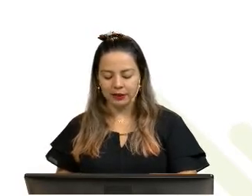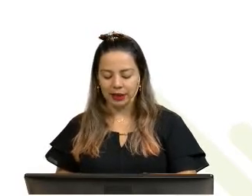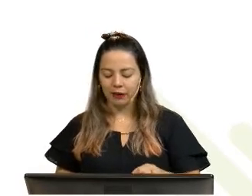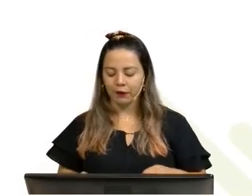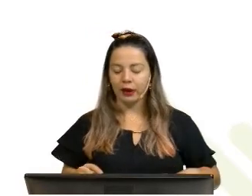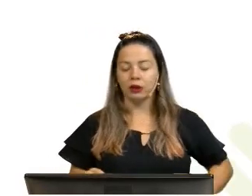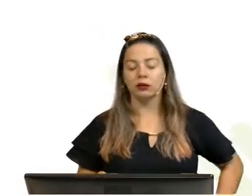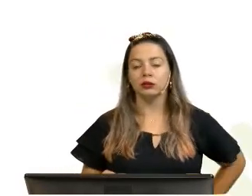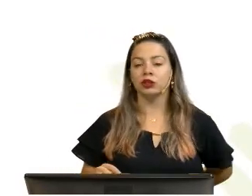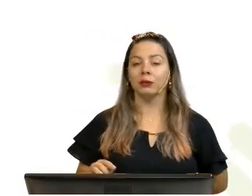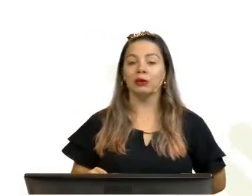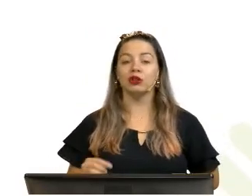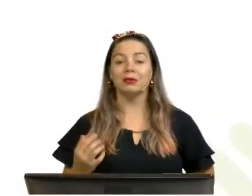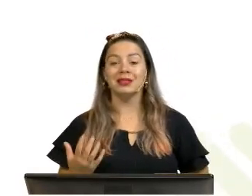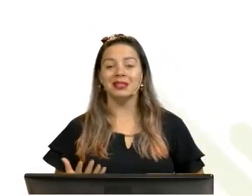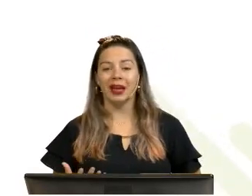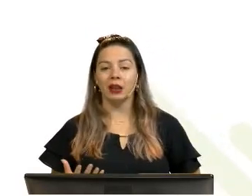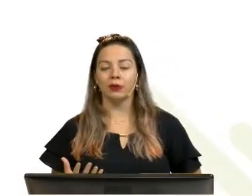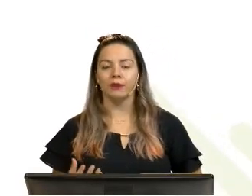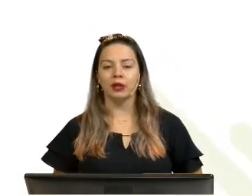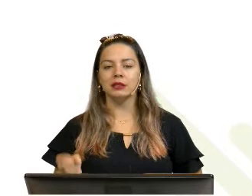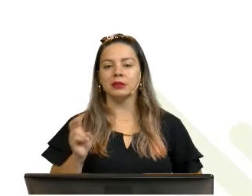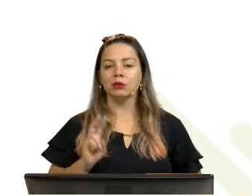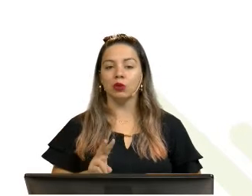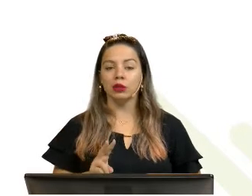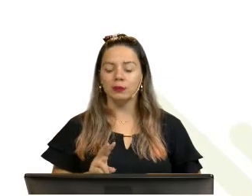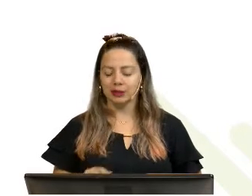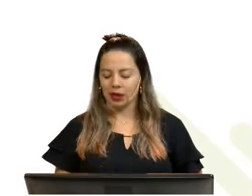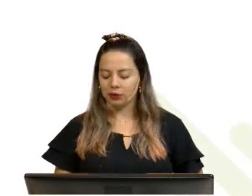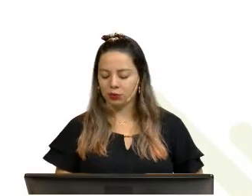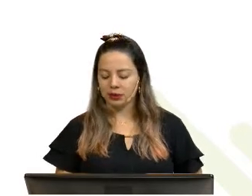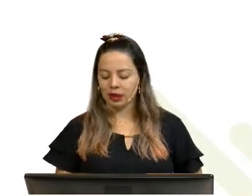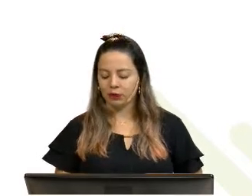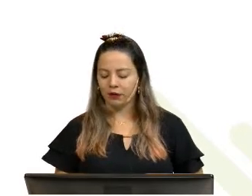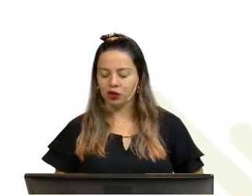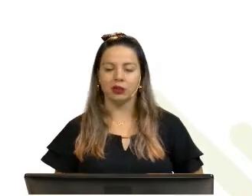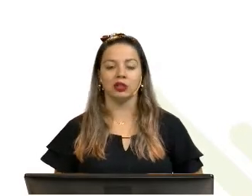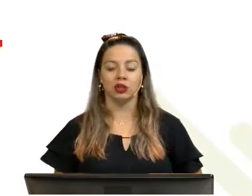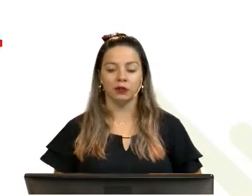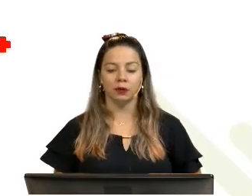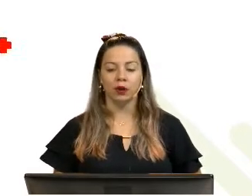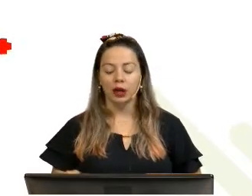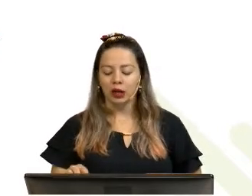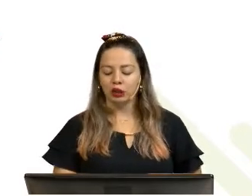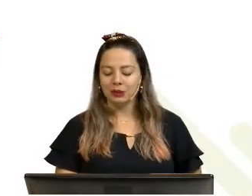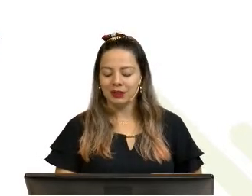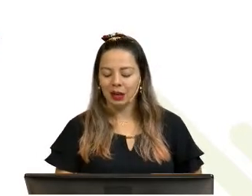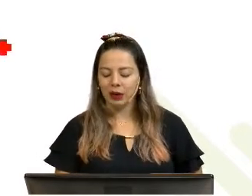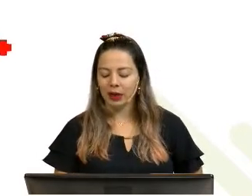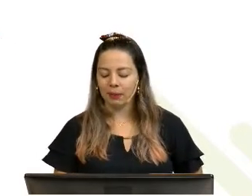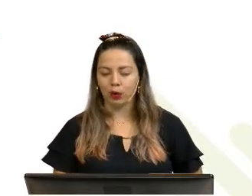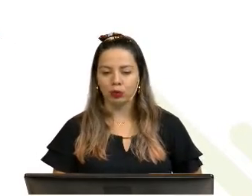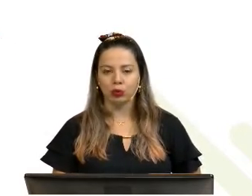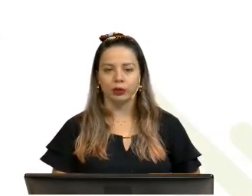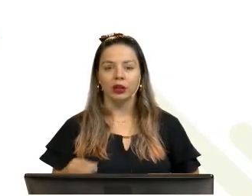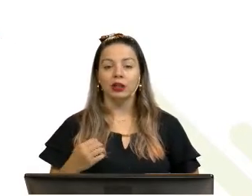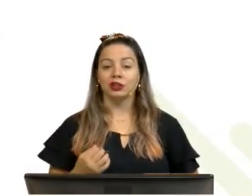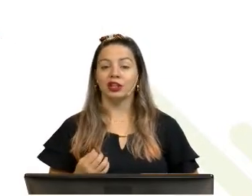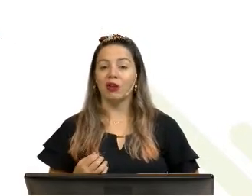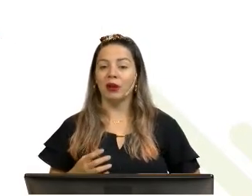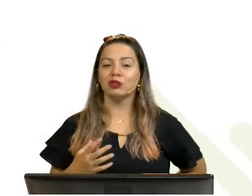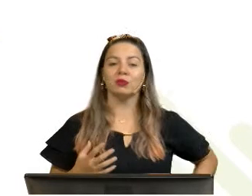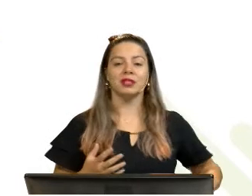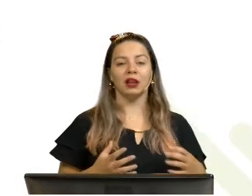hifas é chamado de micélio existem os dois ministérios o ministério vegetativo eo mistério reprodutor